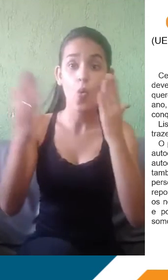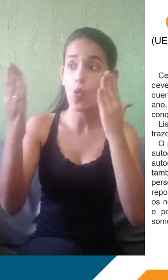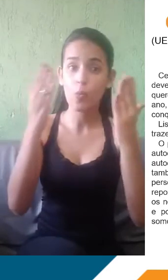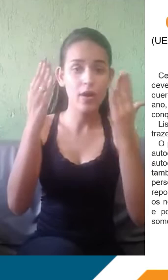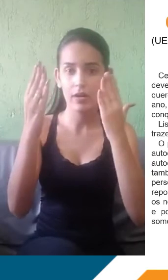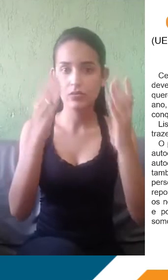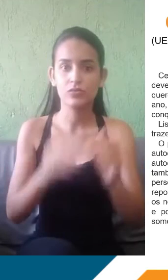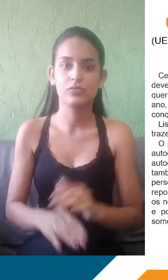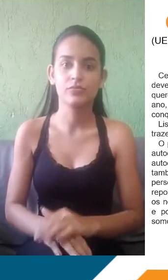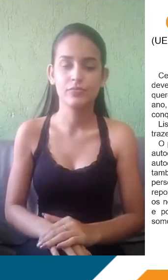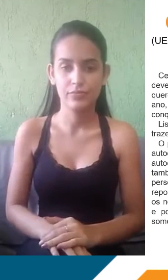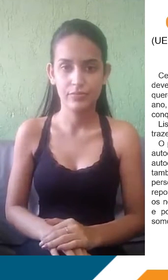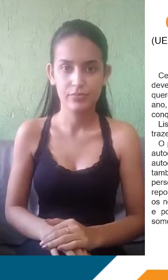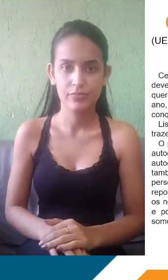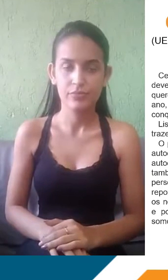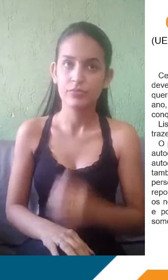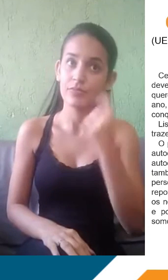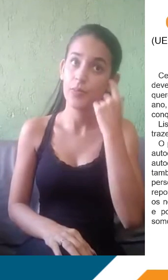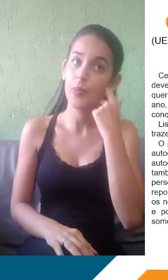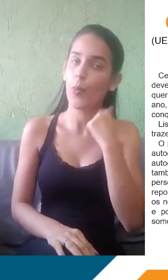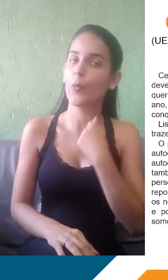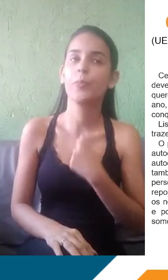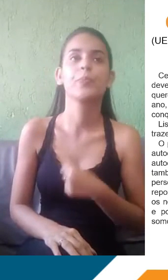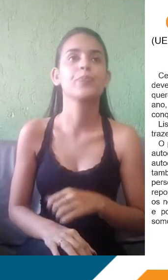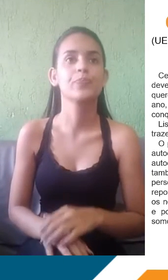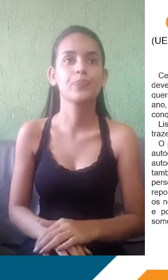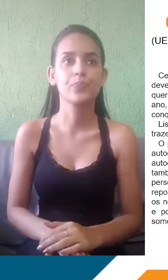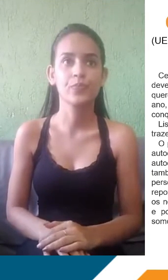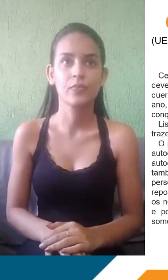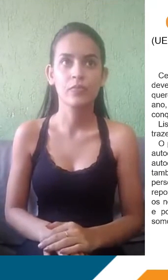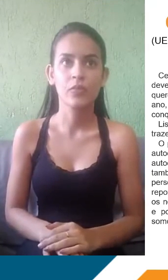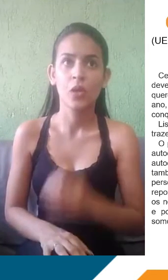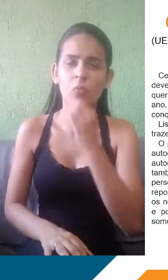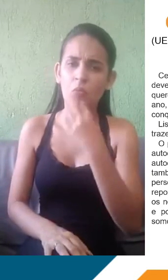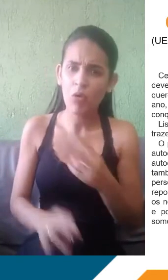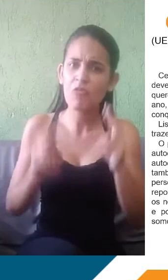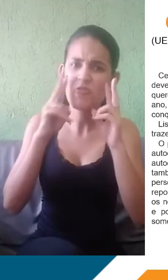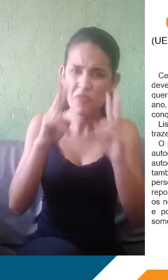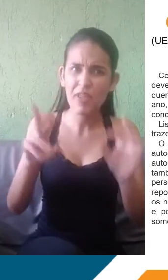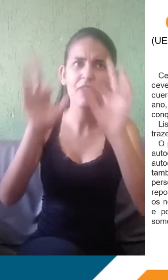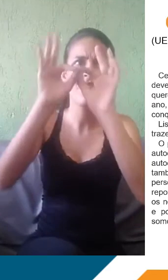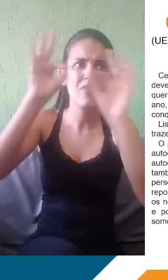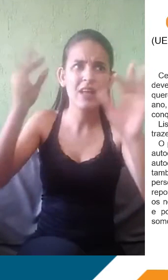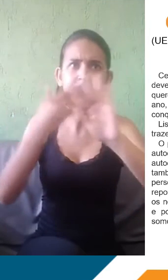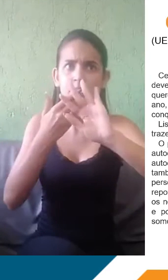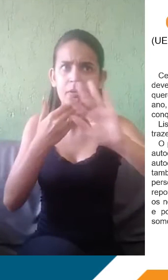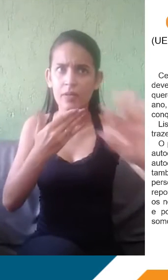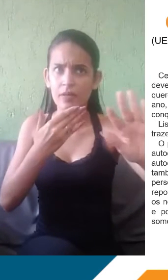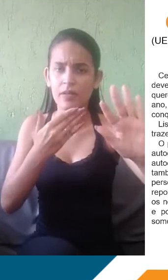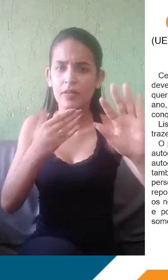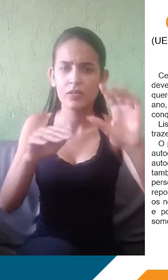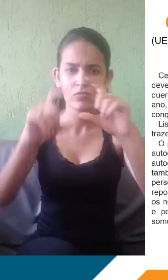trecho destacado, para servir de base de análise para o enunciado da questão, nos leva a observar elementos que devem